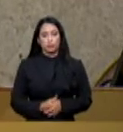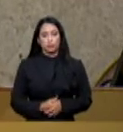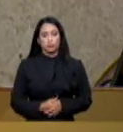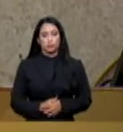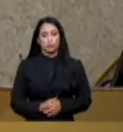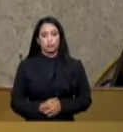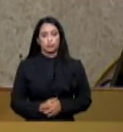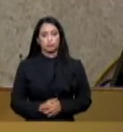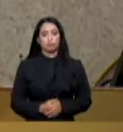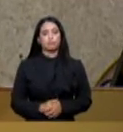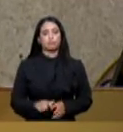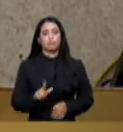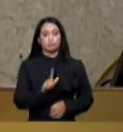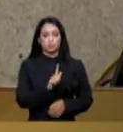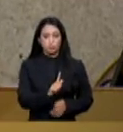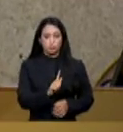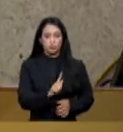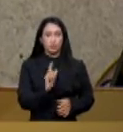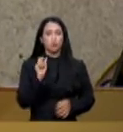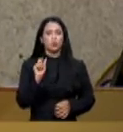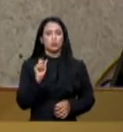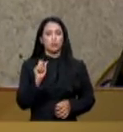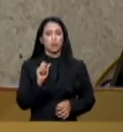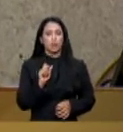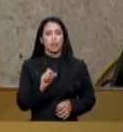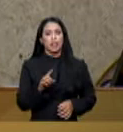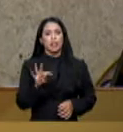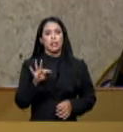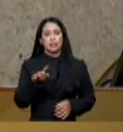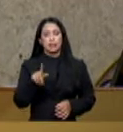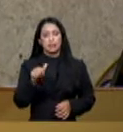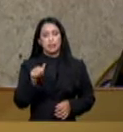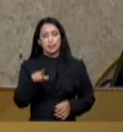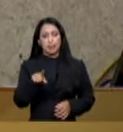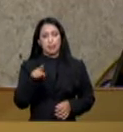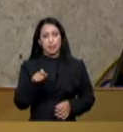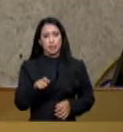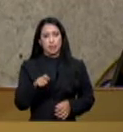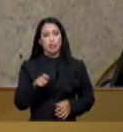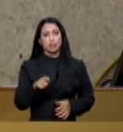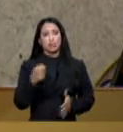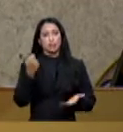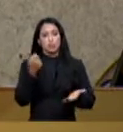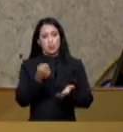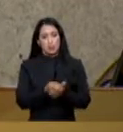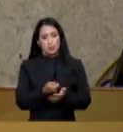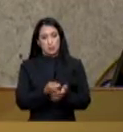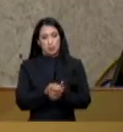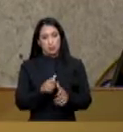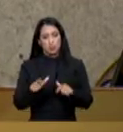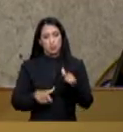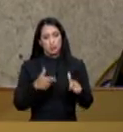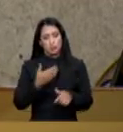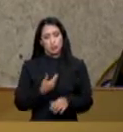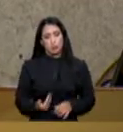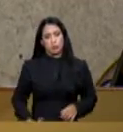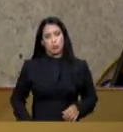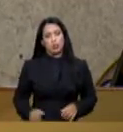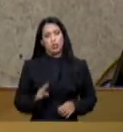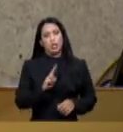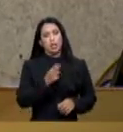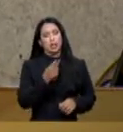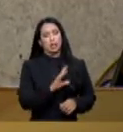G, as balizas para estipulação de tarifas e preços públicos. H, as matérias